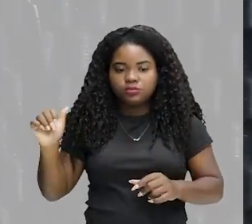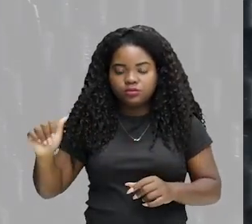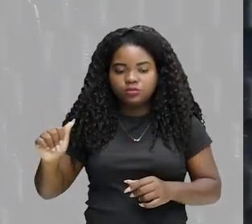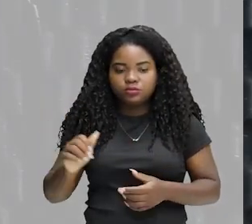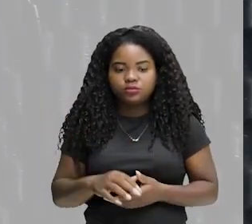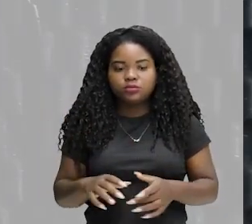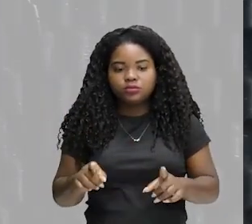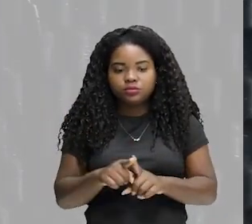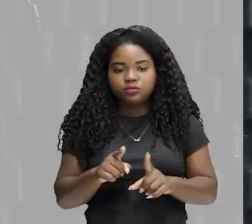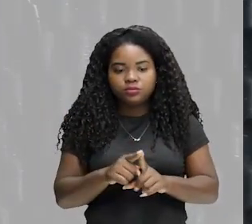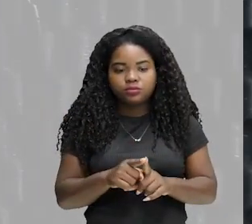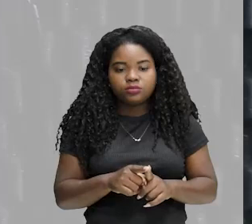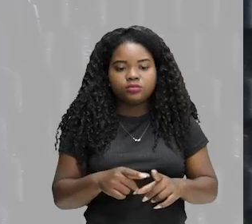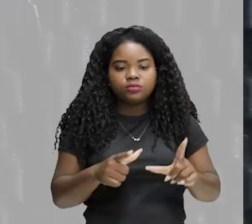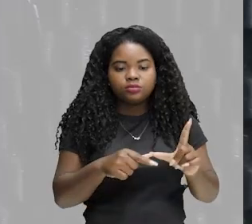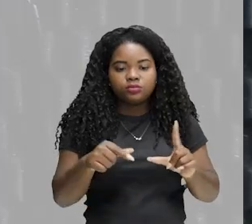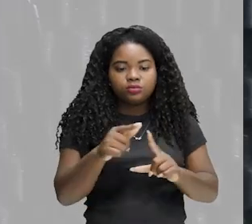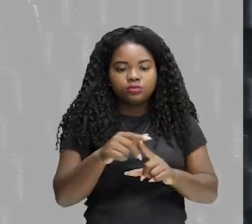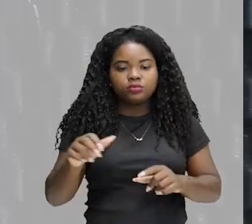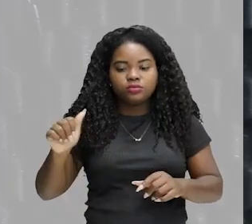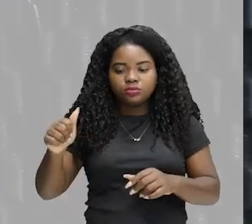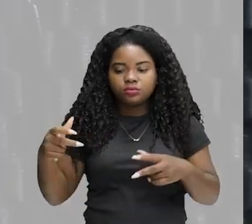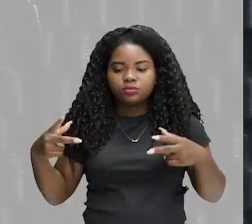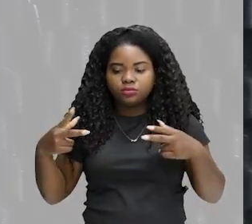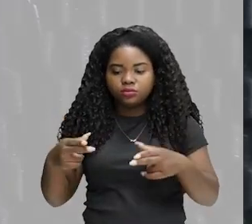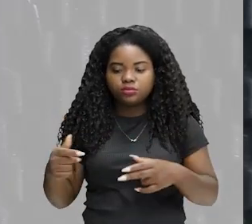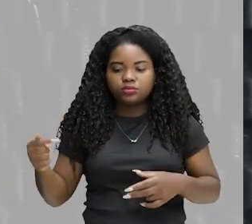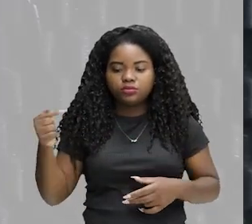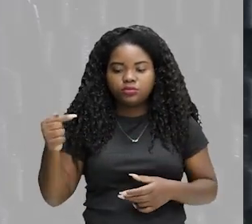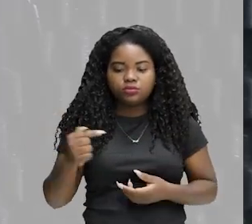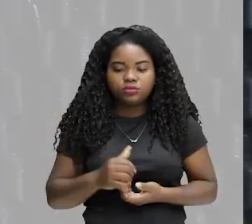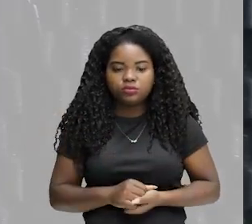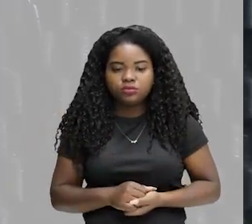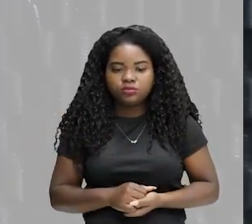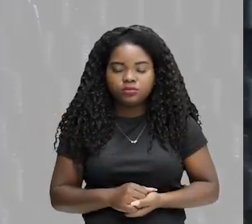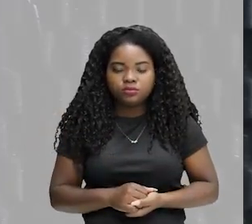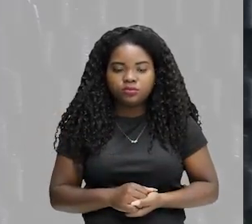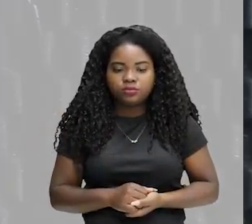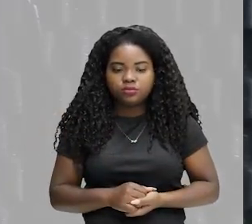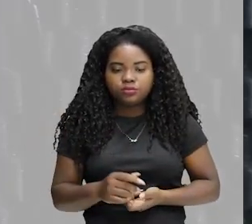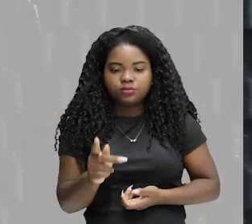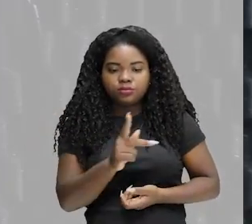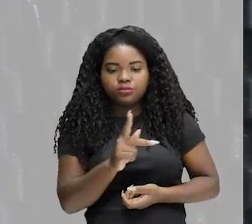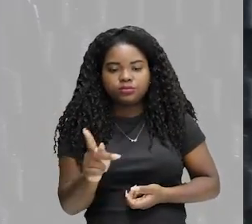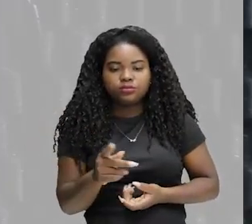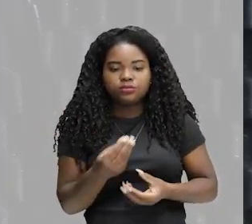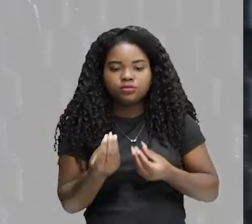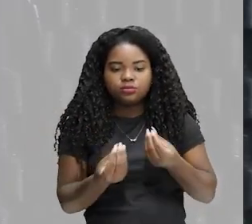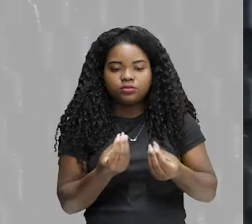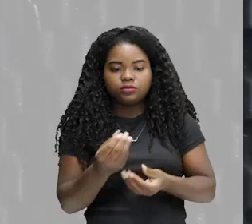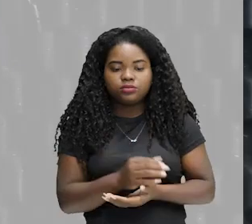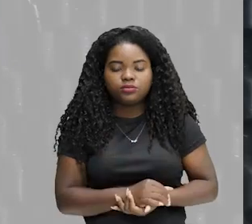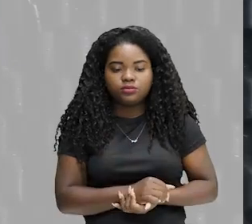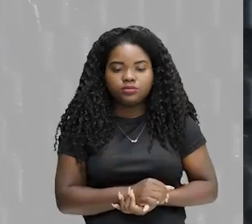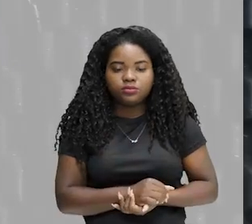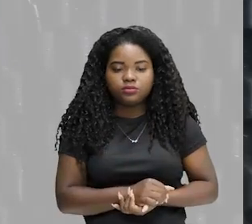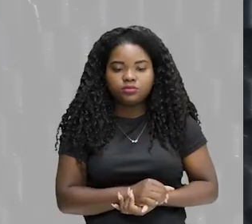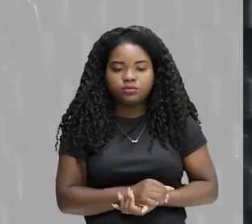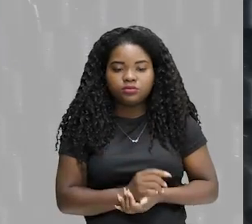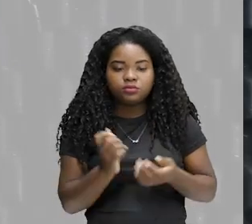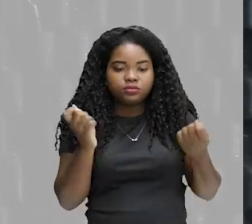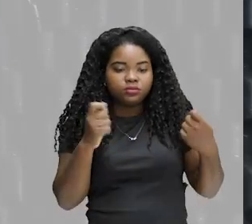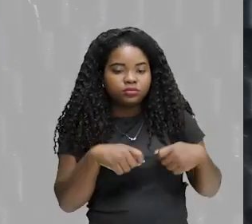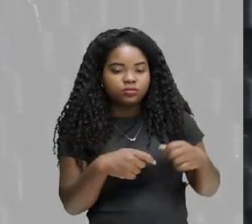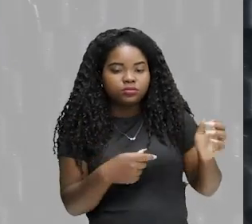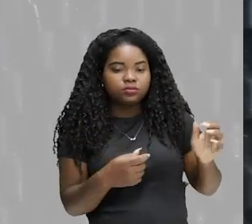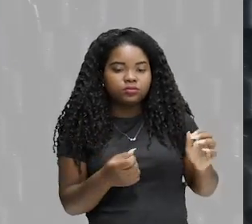Japão, e eu tenho também o log de A igual a 7 para o caso da Argentina. Ah, Renata, olhando do jeito que está aqui, agora eu posso dizer que